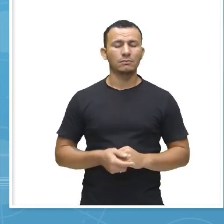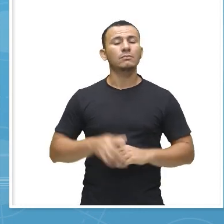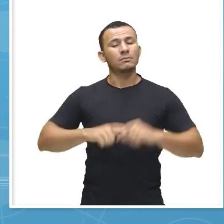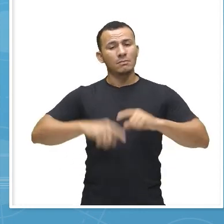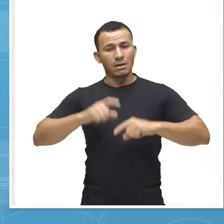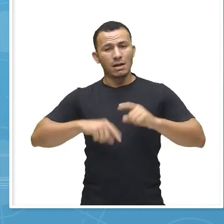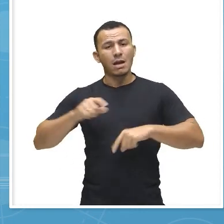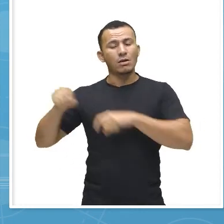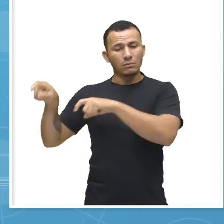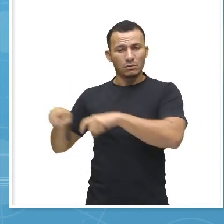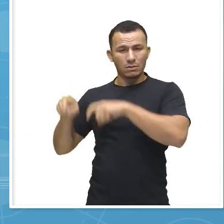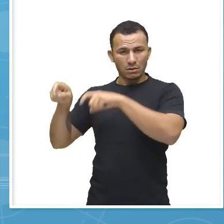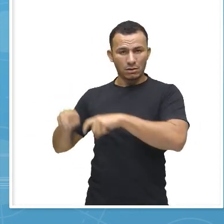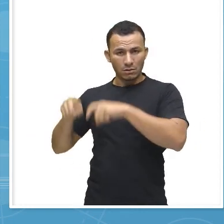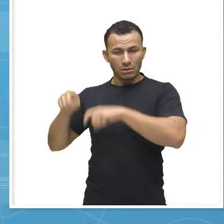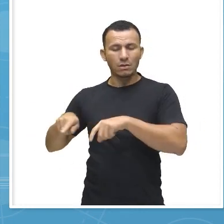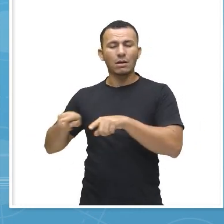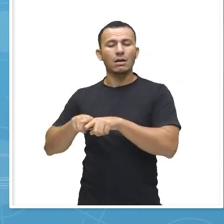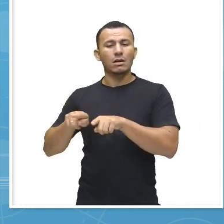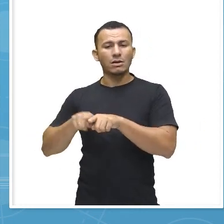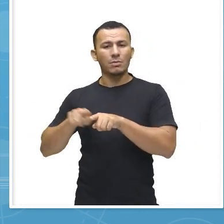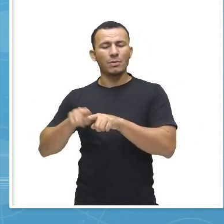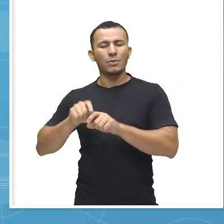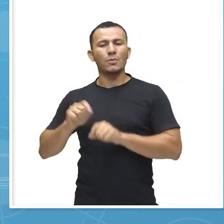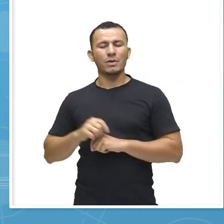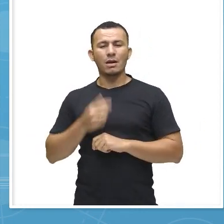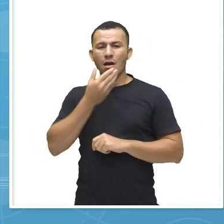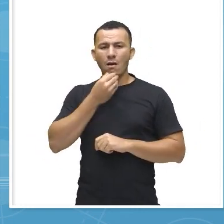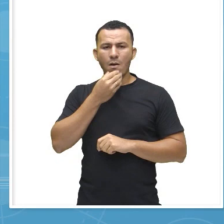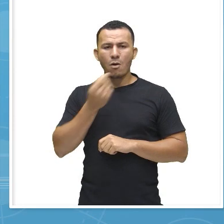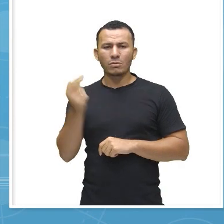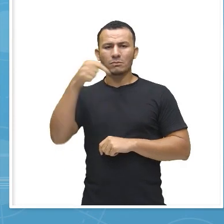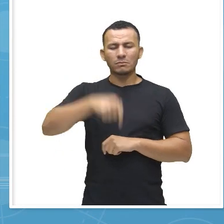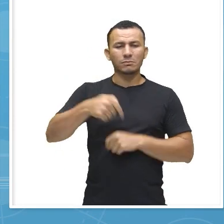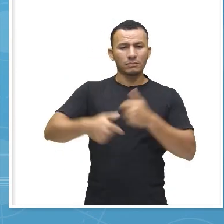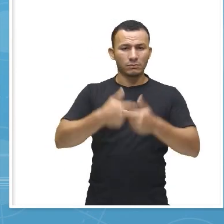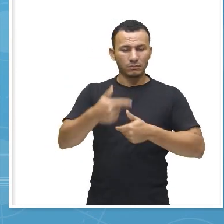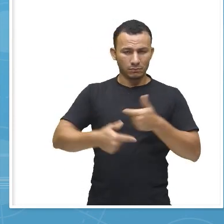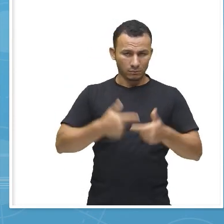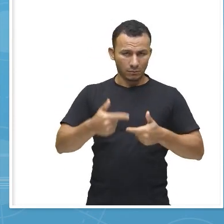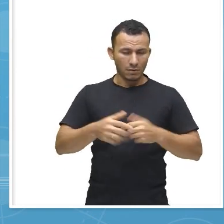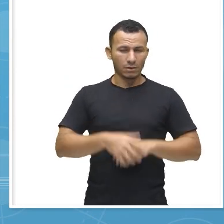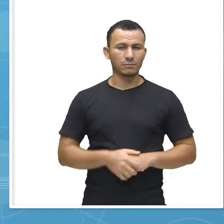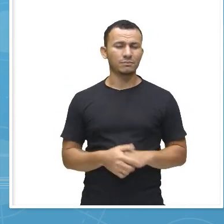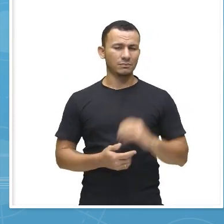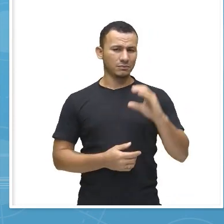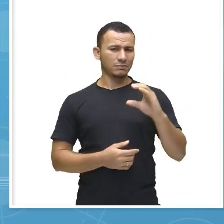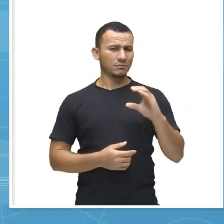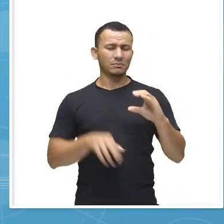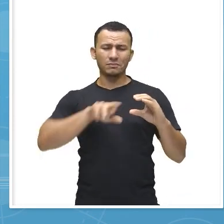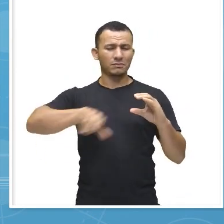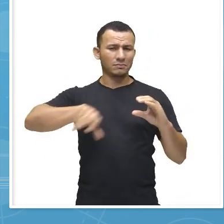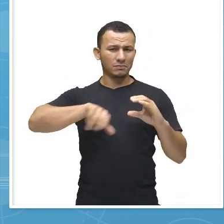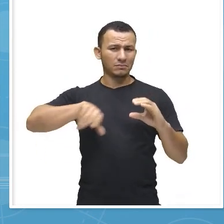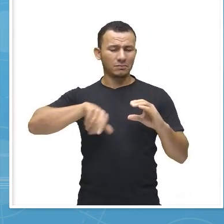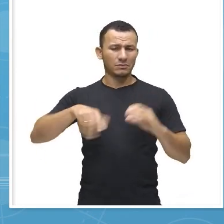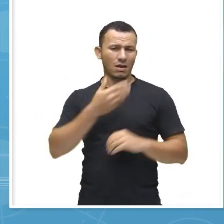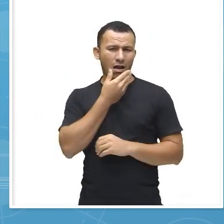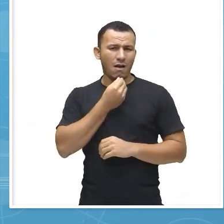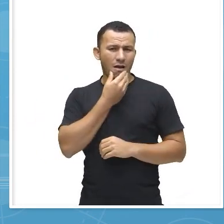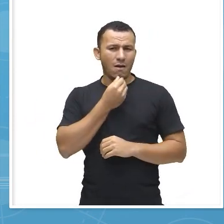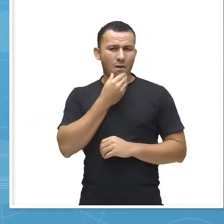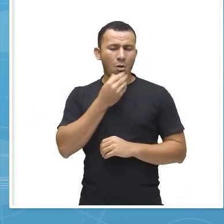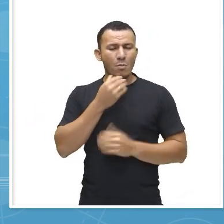produção agrícola e consequente fixação do homem à terra. Essa C também já ia eliminar, porque o homem